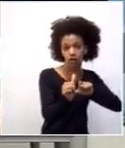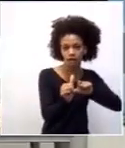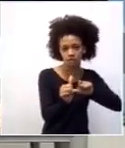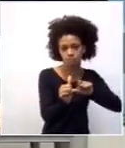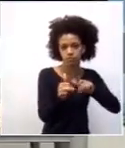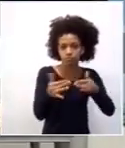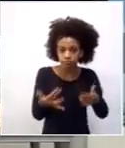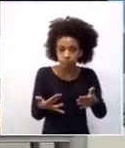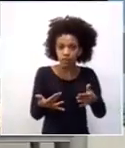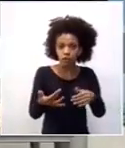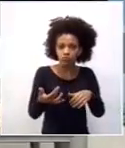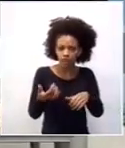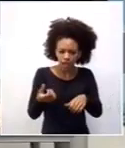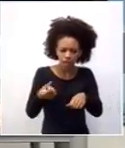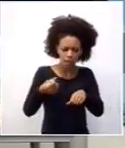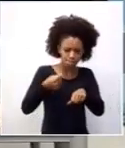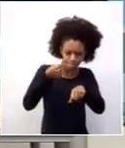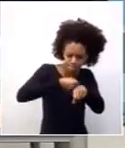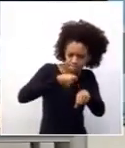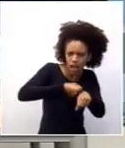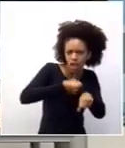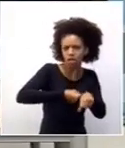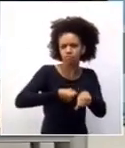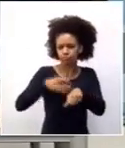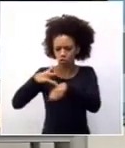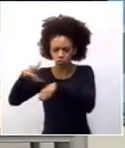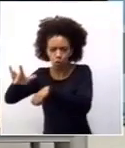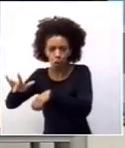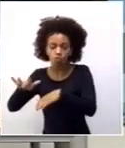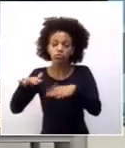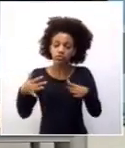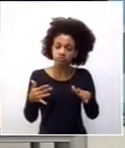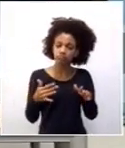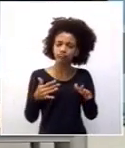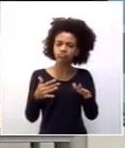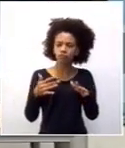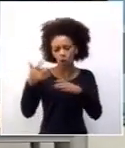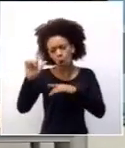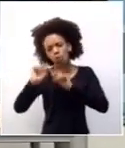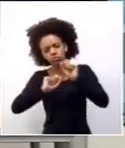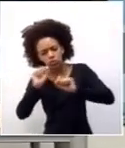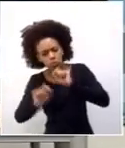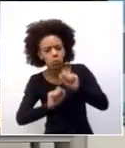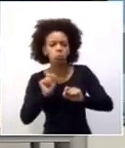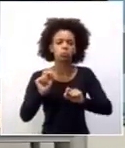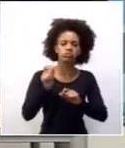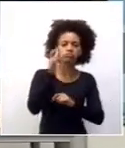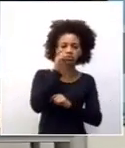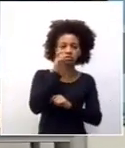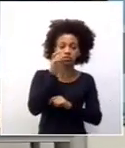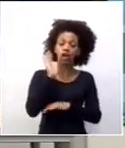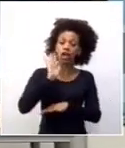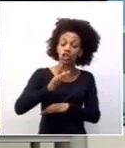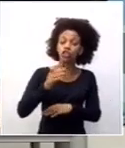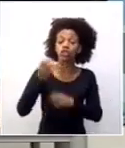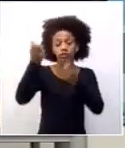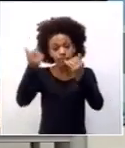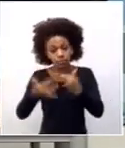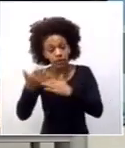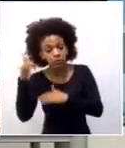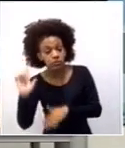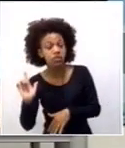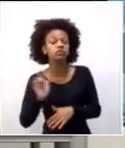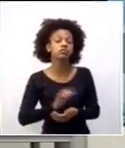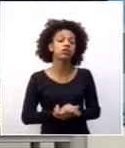sociedade egípcia, né? Vamos falar mais algumas coisinhas interessantes do Egito. Como a gente já falou para vocês,